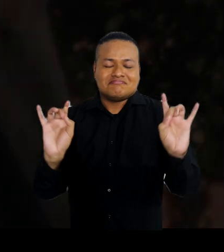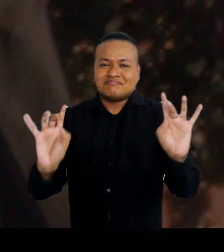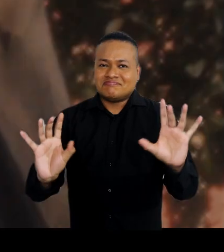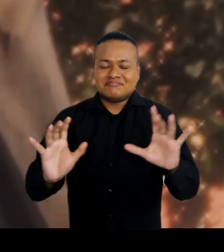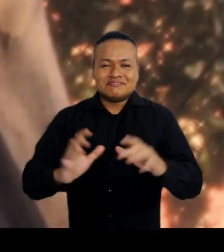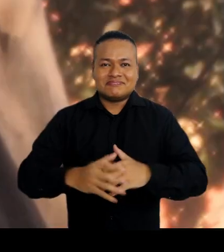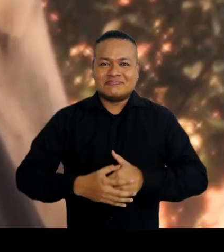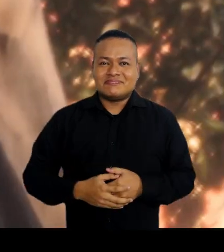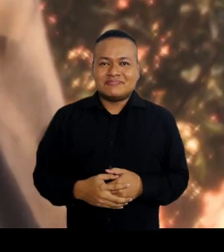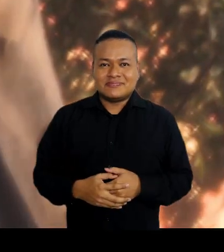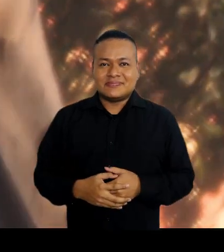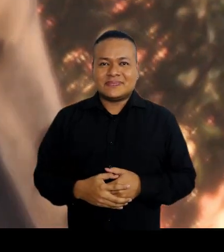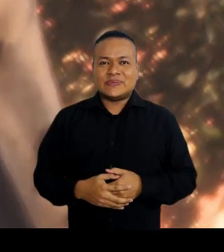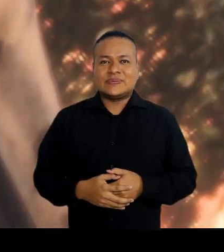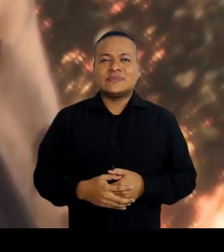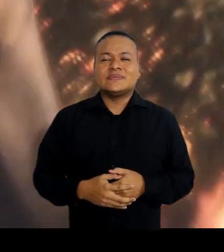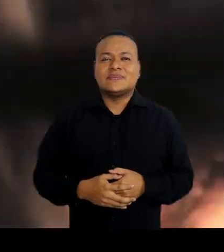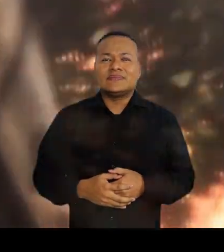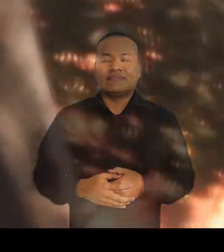É isso.